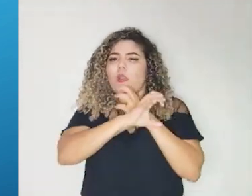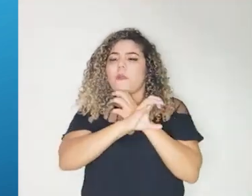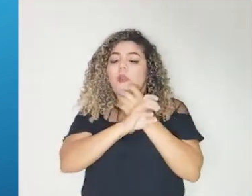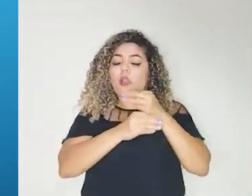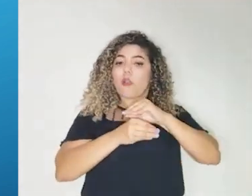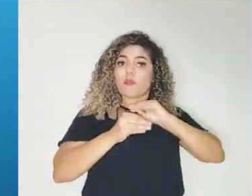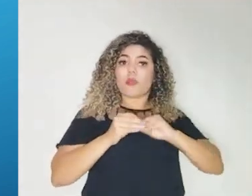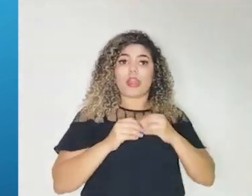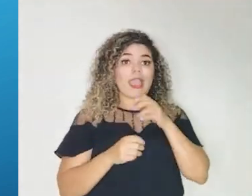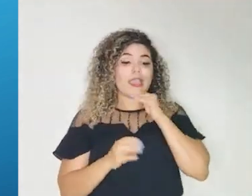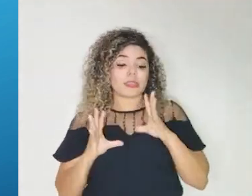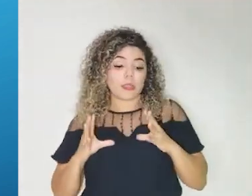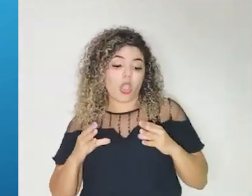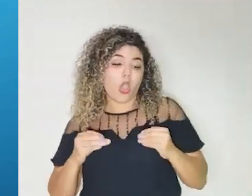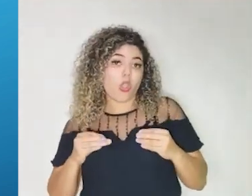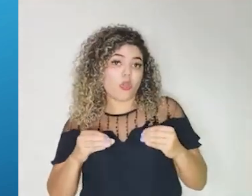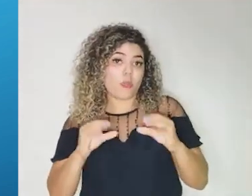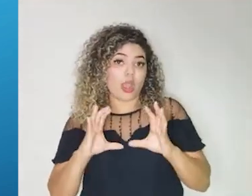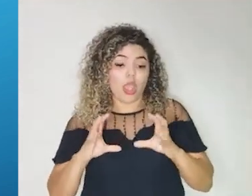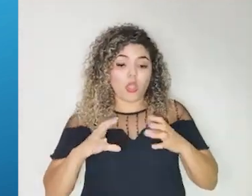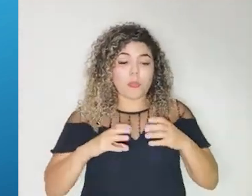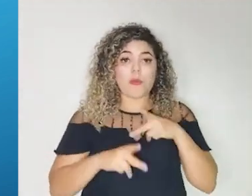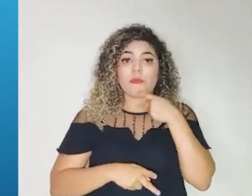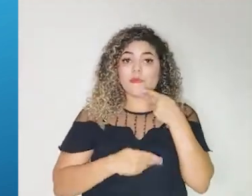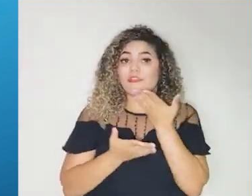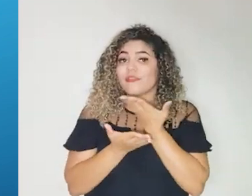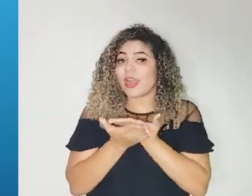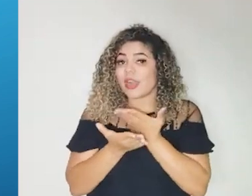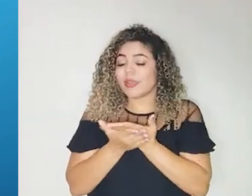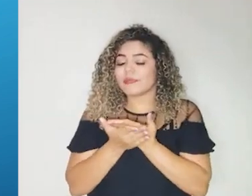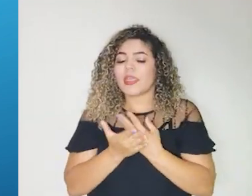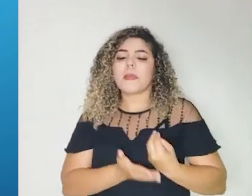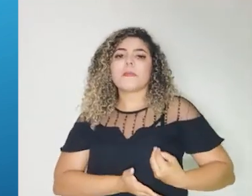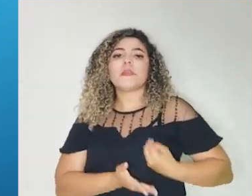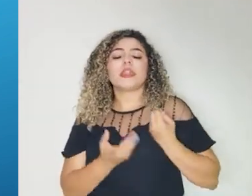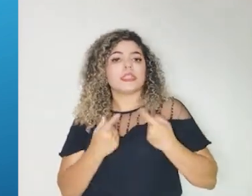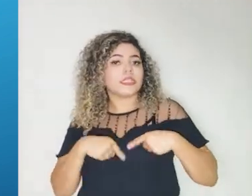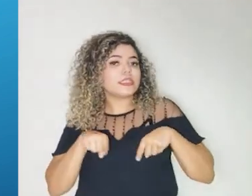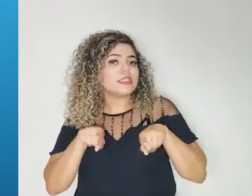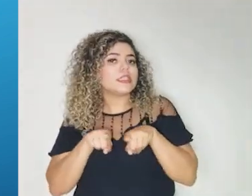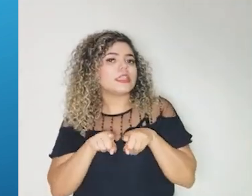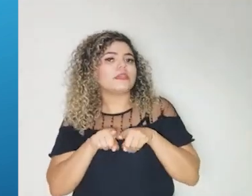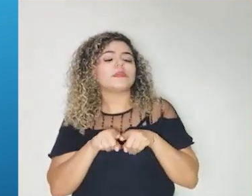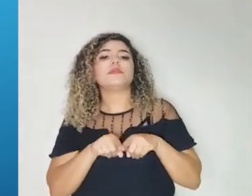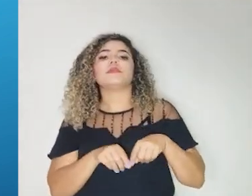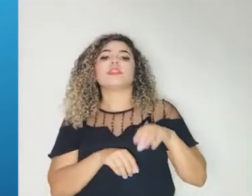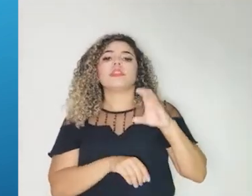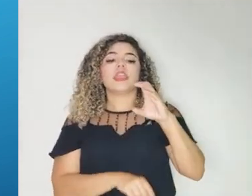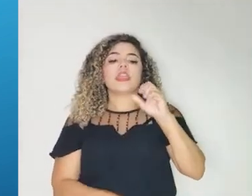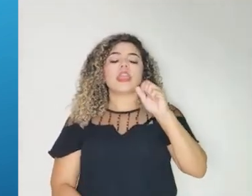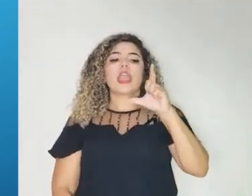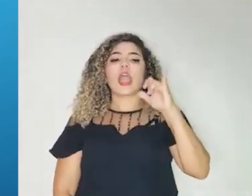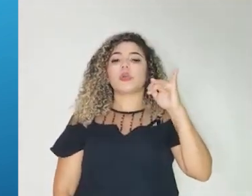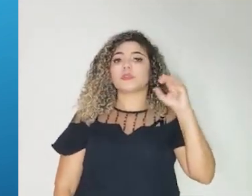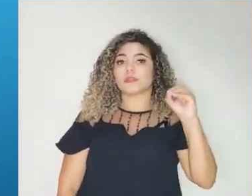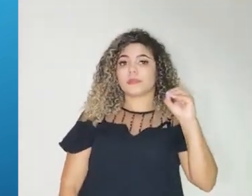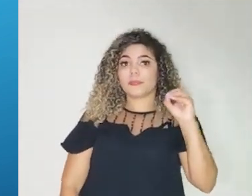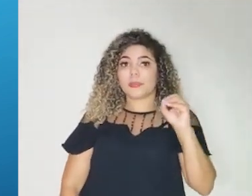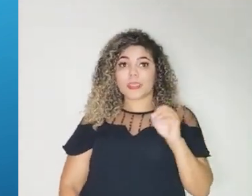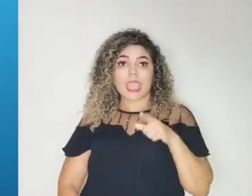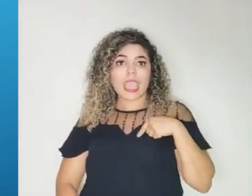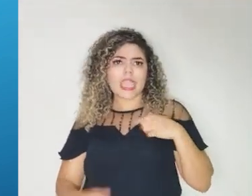Nos crustáceos, um grupo que nós já vamos estudar daqui a pouco, nós temos a presença também de carbonato de cálcio.